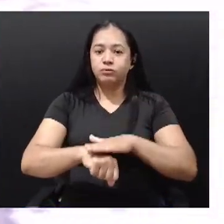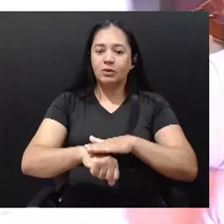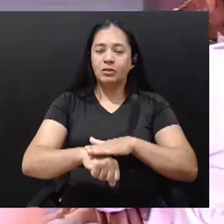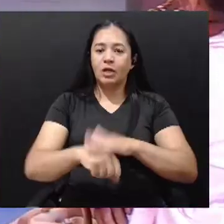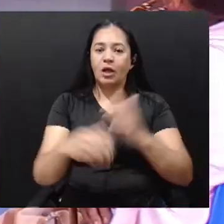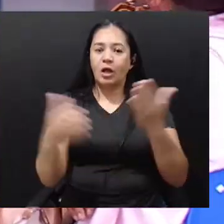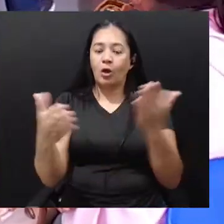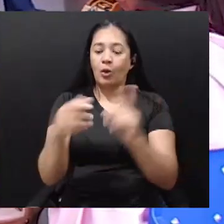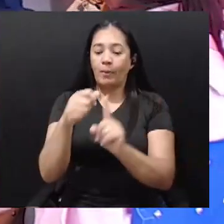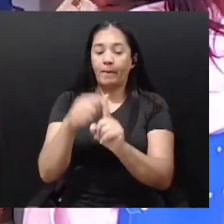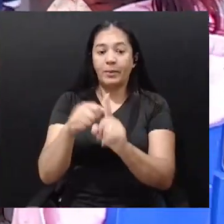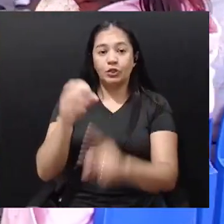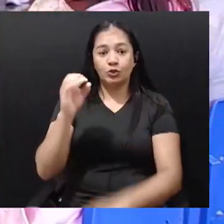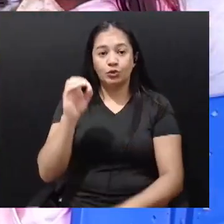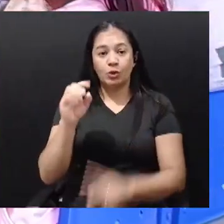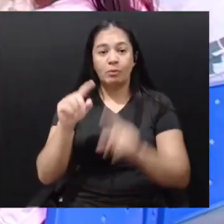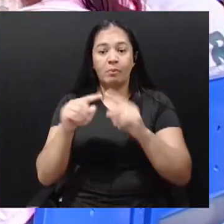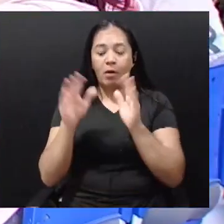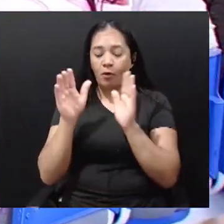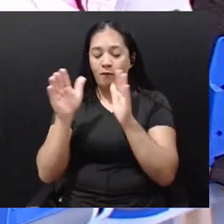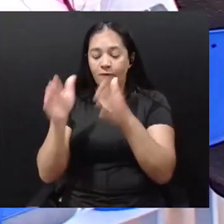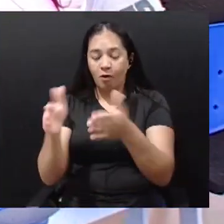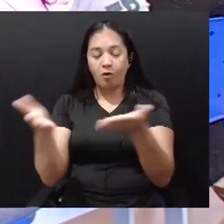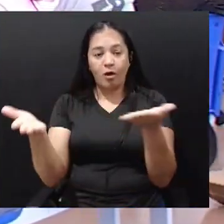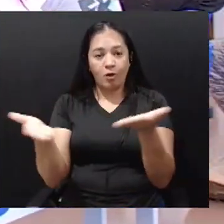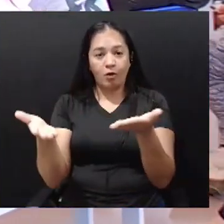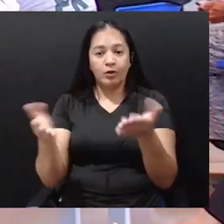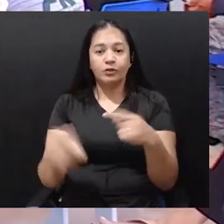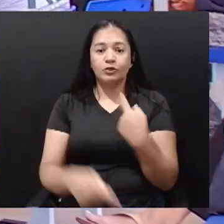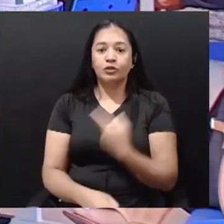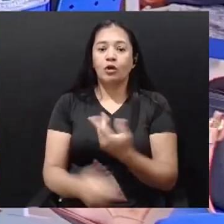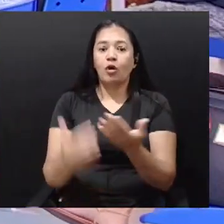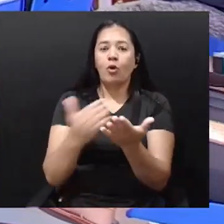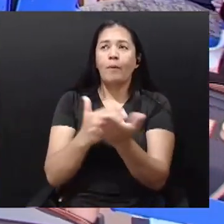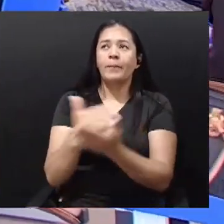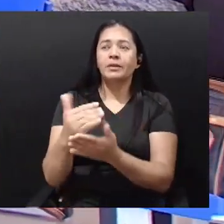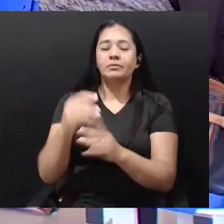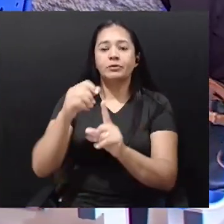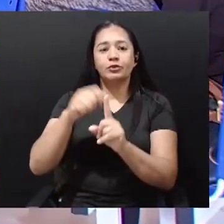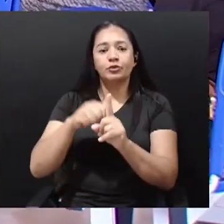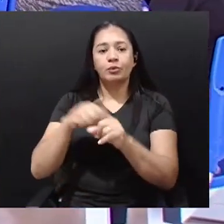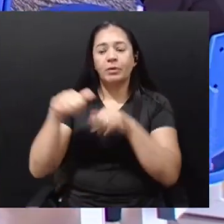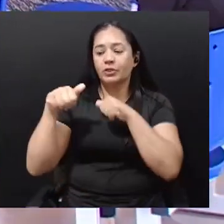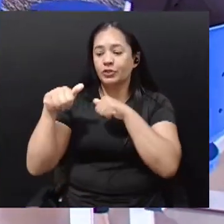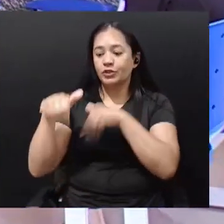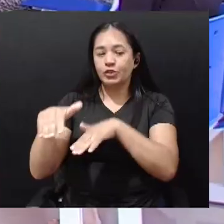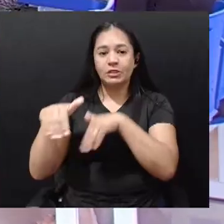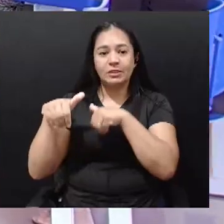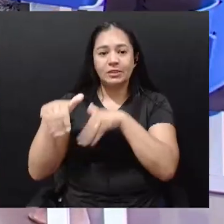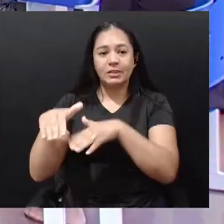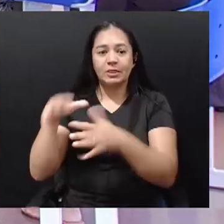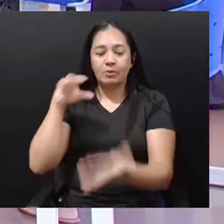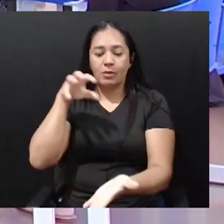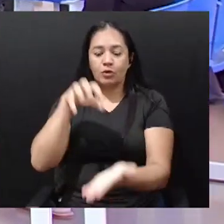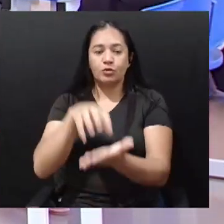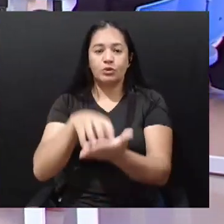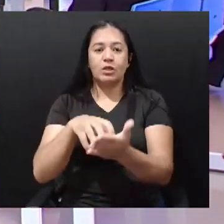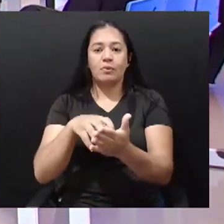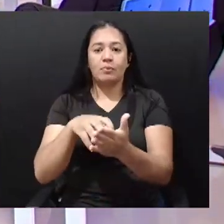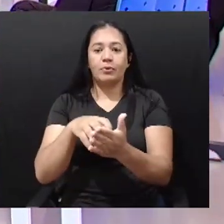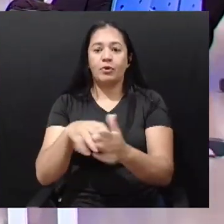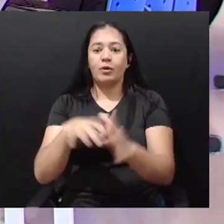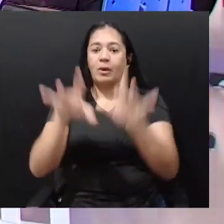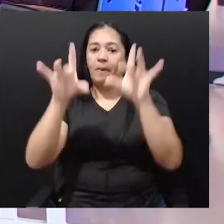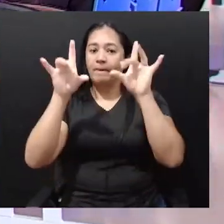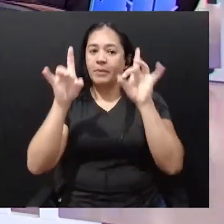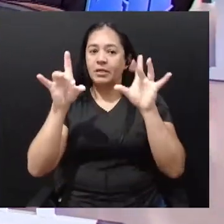né, mas com ênfase neste mês. A gente abriu desde setembro, a gente é um centro especializado só contra